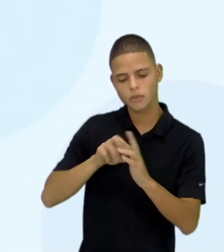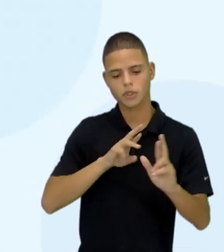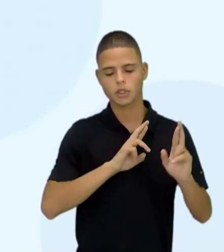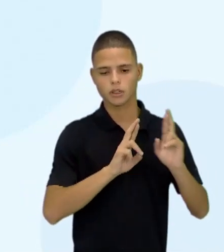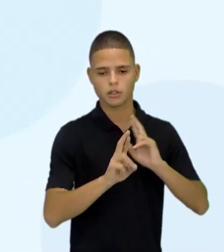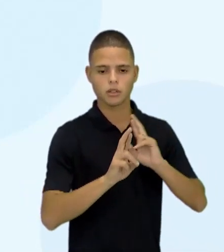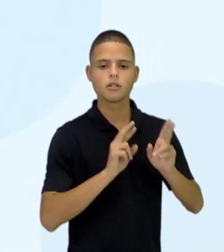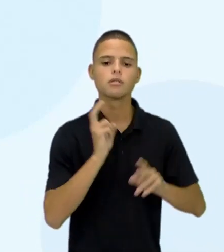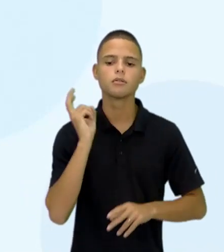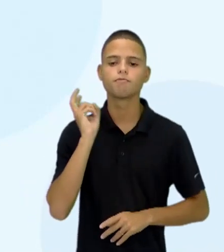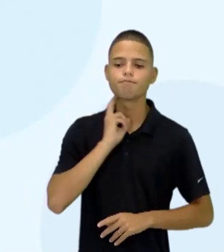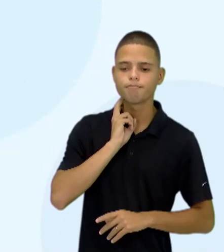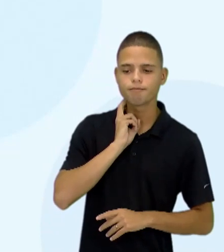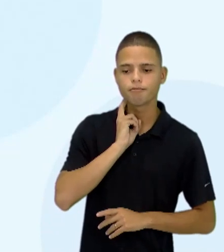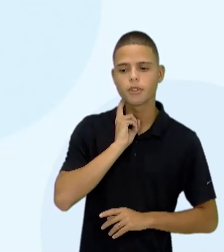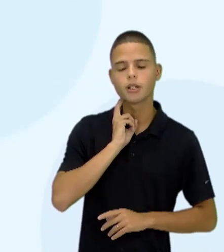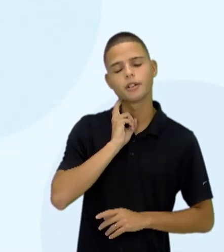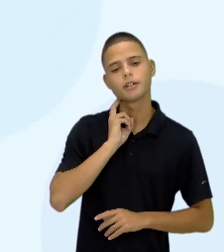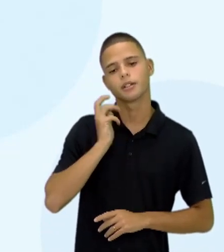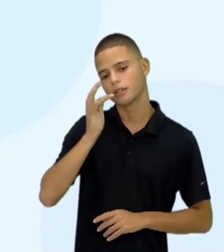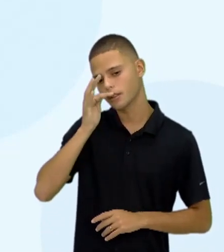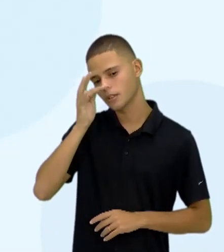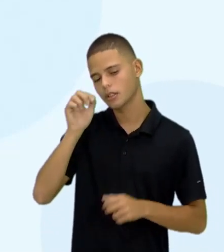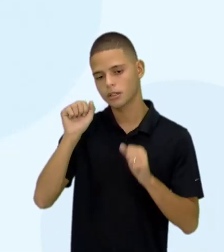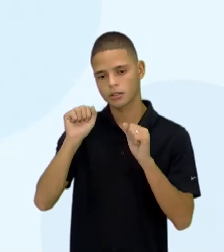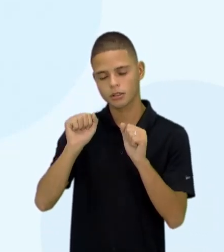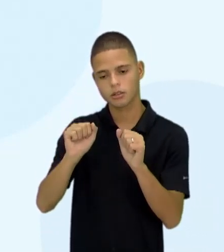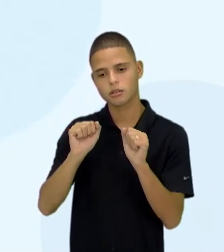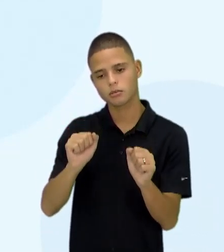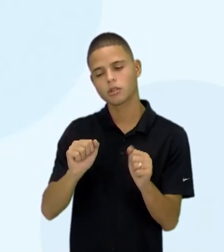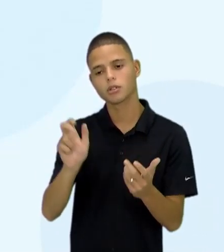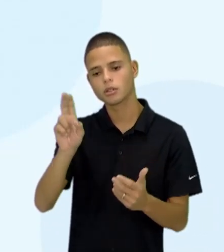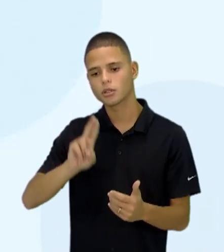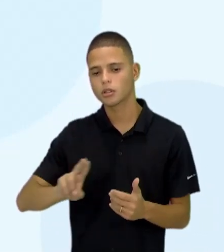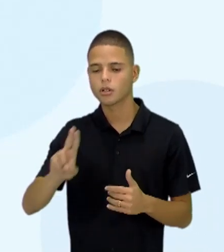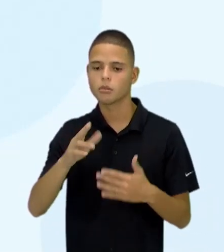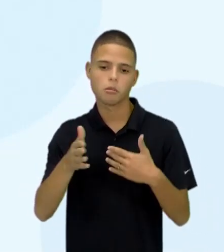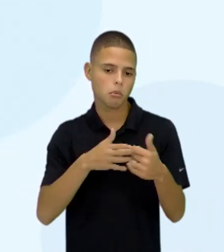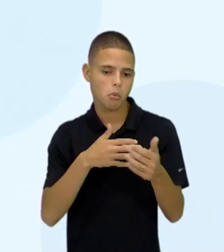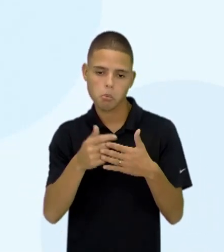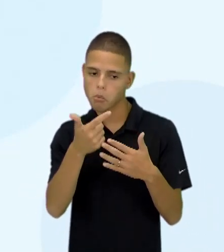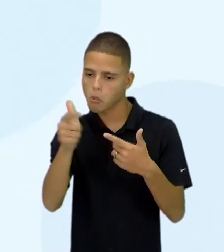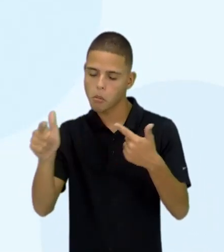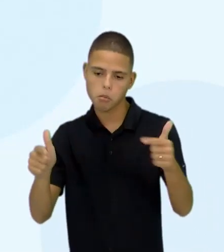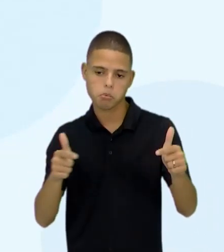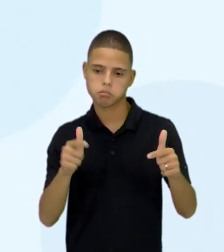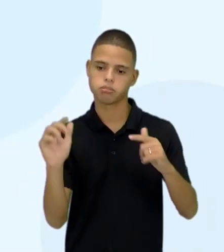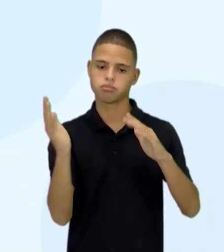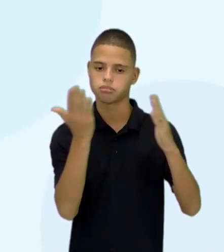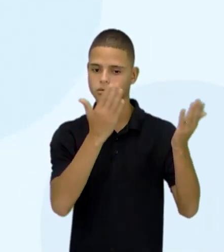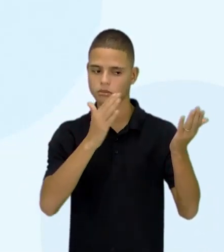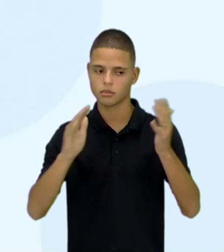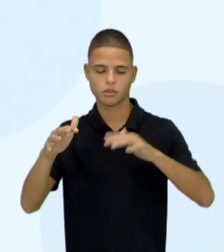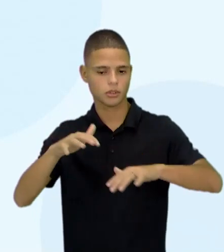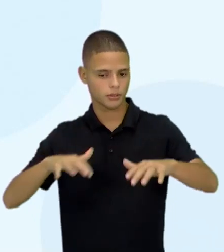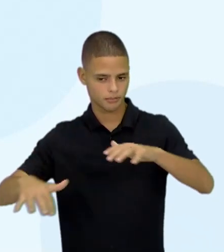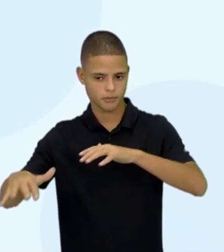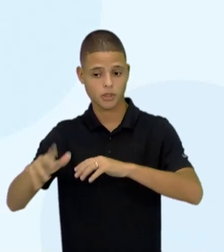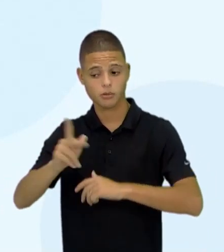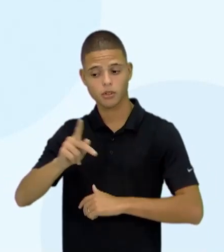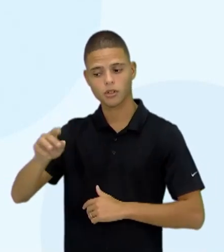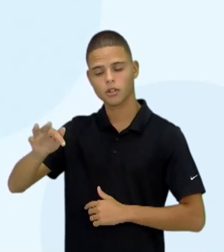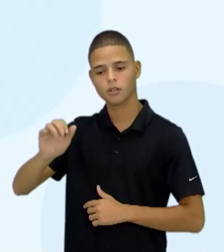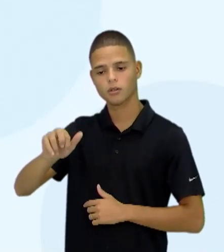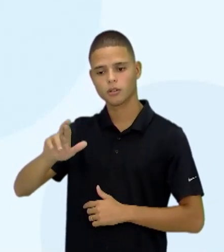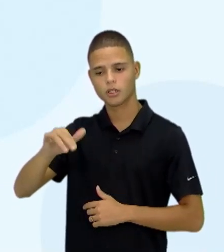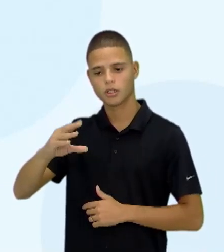os morcegos e as plantas podem ser aplicadas a qualquer outro ecossistema. Completa, então, o professor